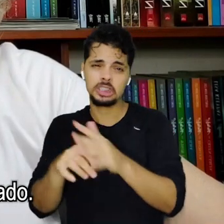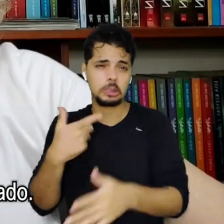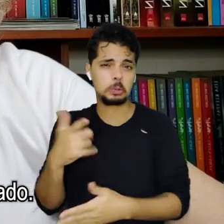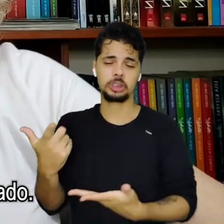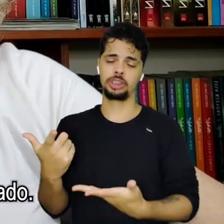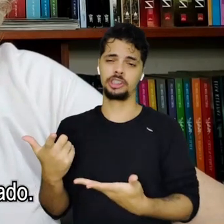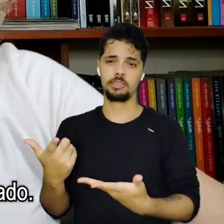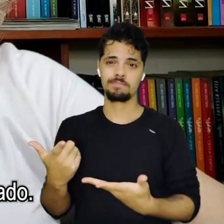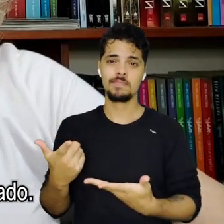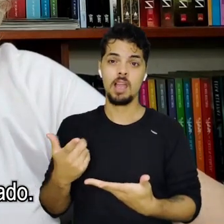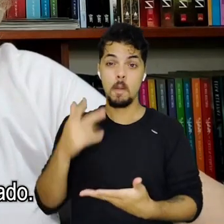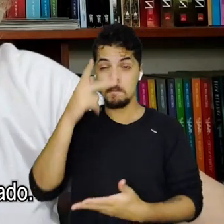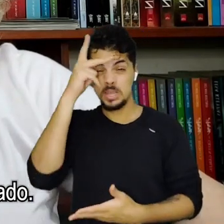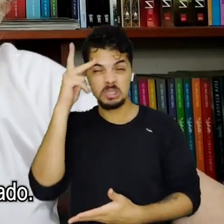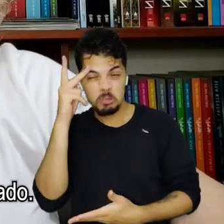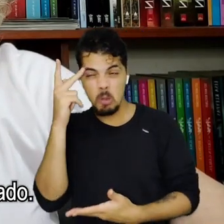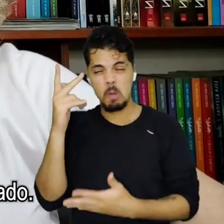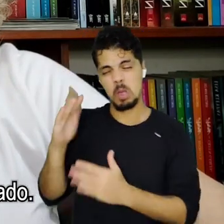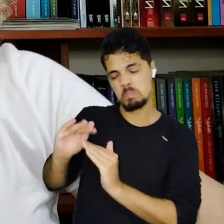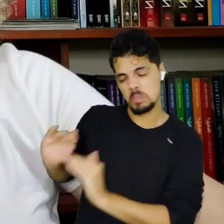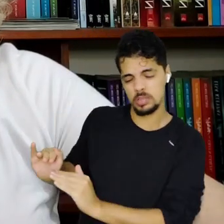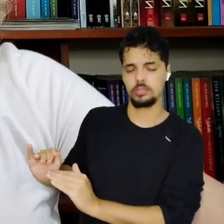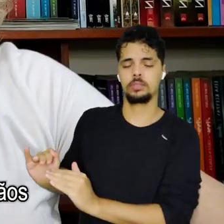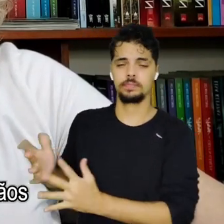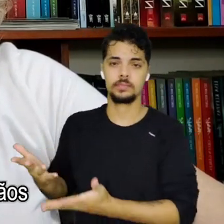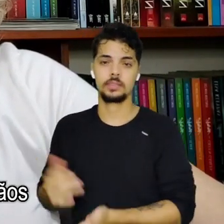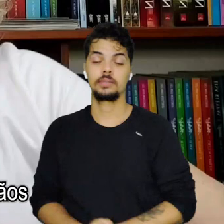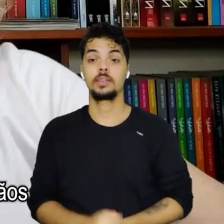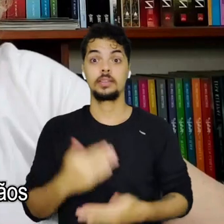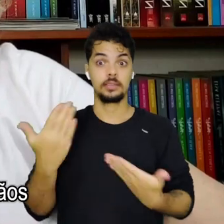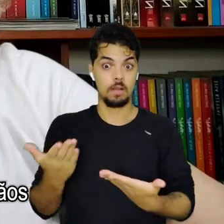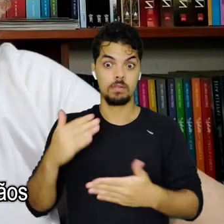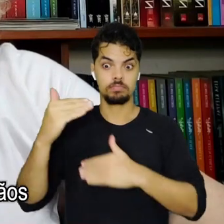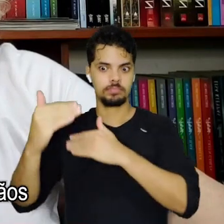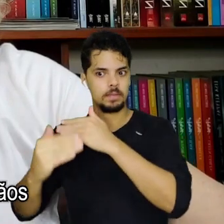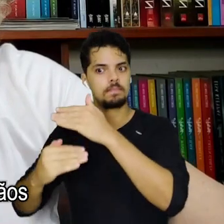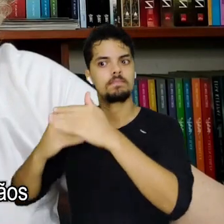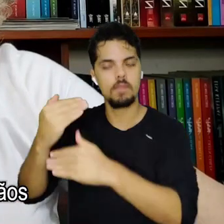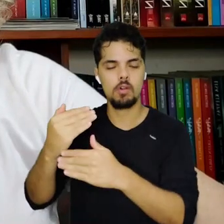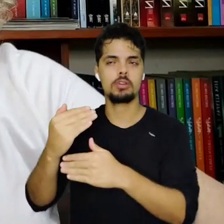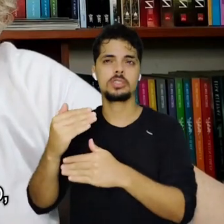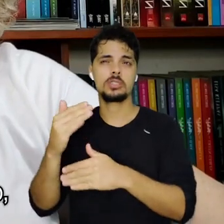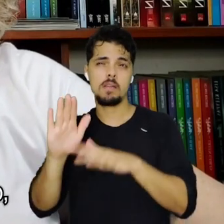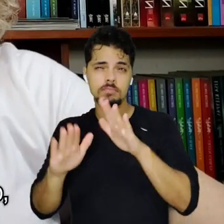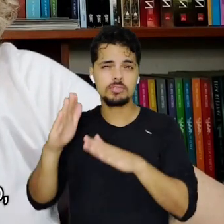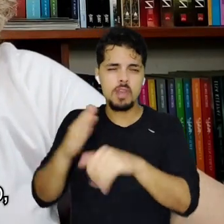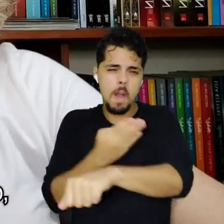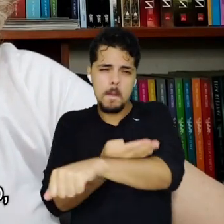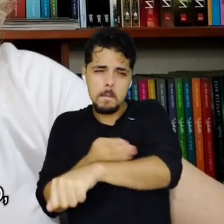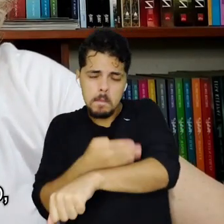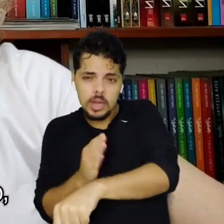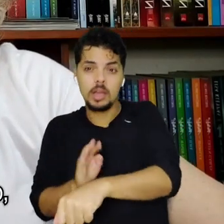estabeleceu naquele momento um projeto de nação e de Estado. Alguns poucos foram considerados como cidadãos e uma